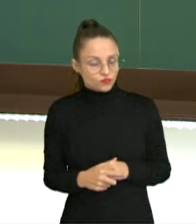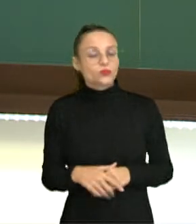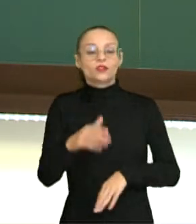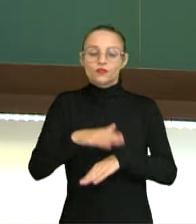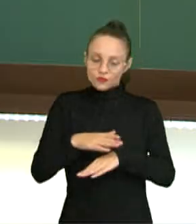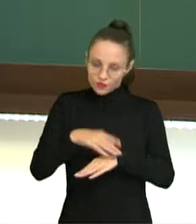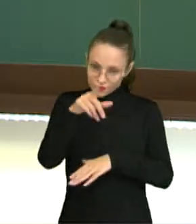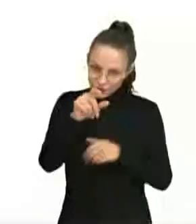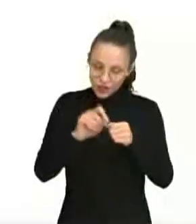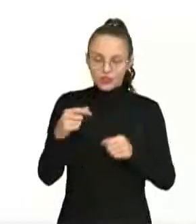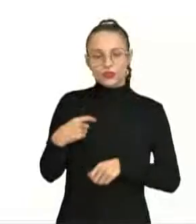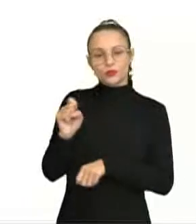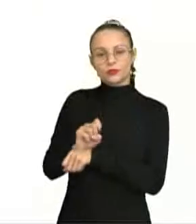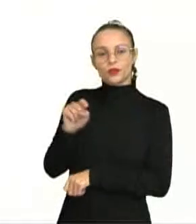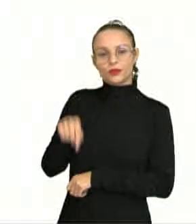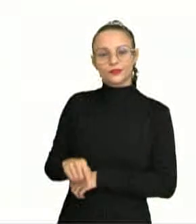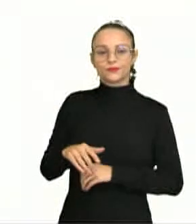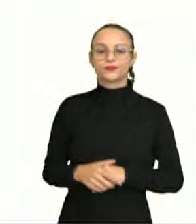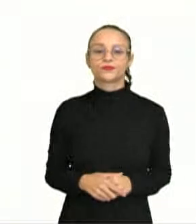Faz aí, que eu te aguardo aqui.